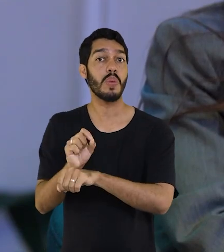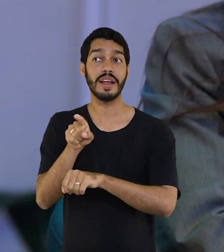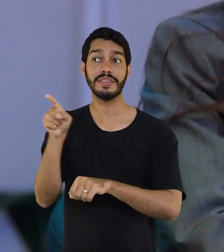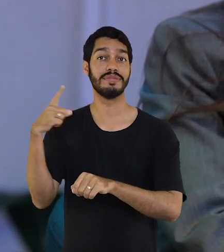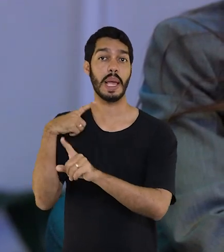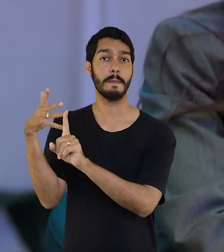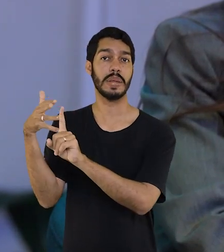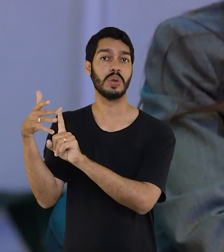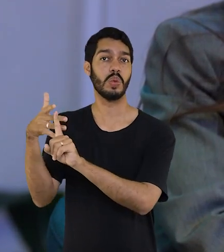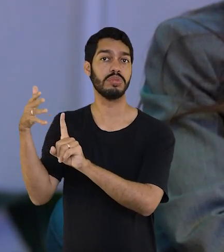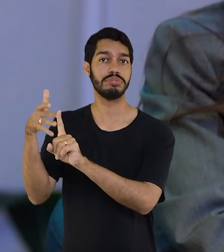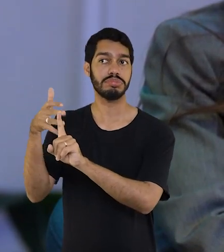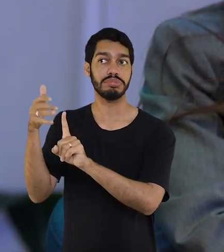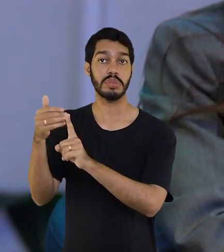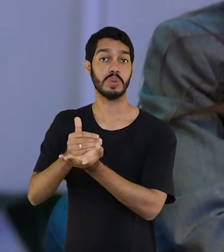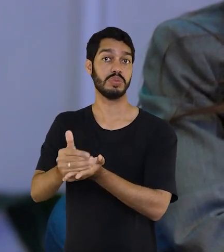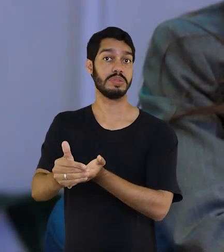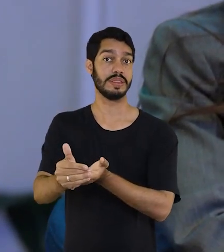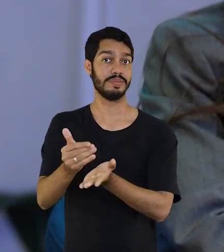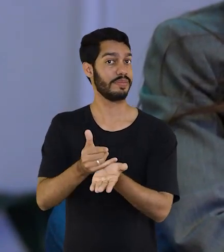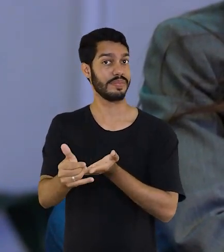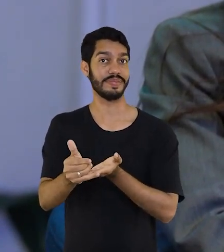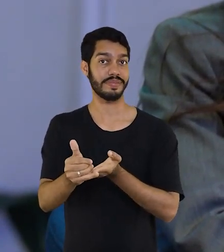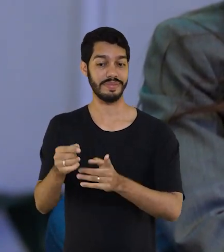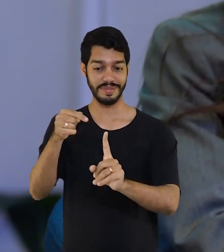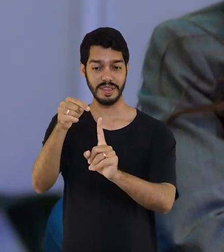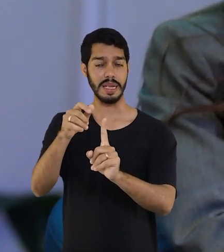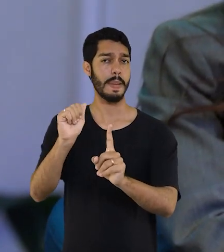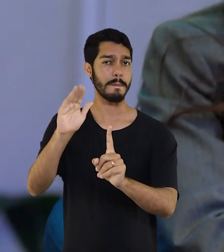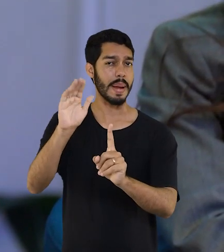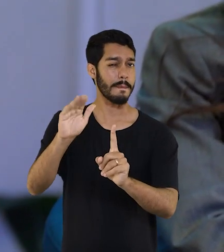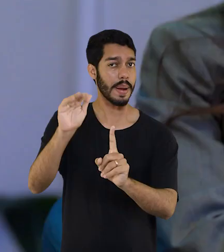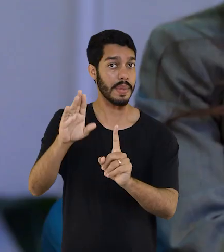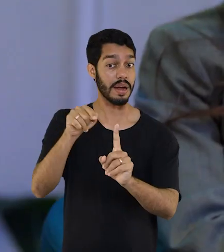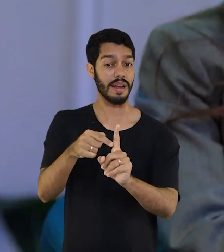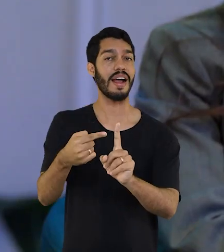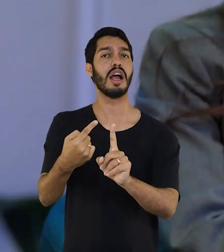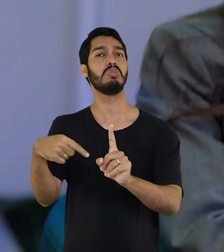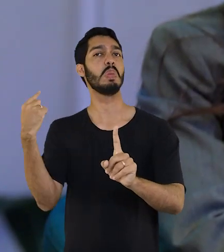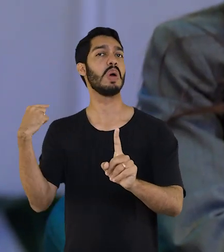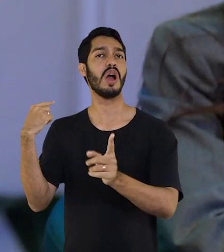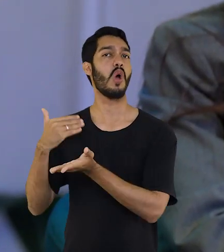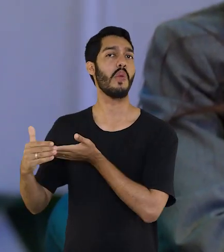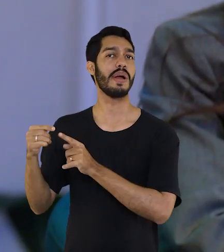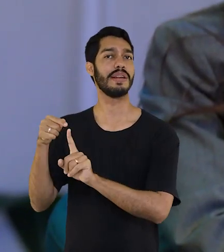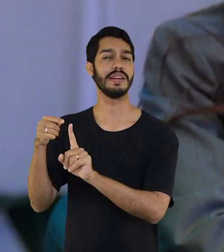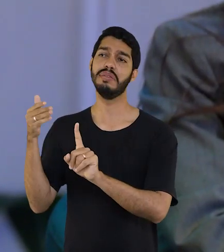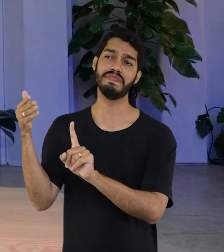é que eles tinham grandes mentores desde cedo. Então, grandes mentores tiveram grandes mentores. Isso foi uma coisa que, para mim, ficou bem